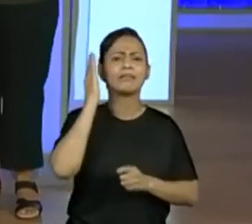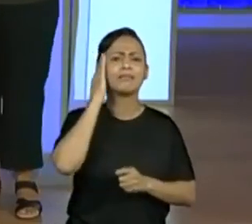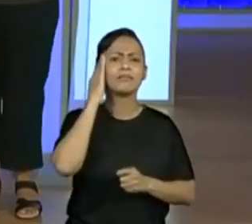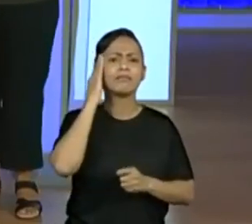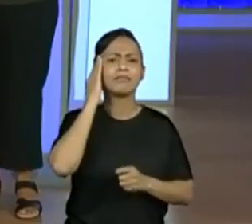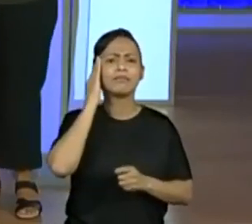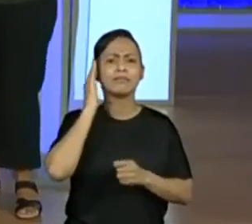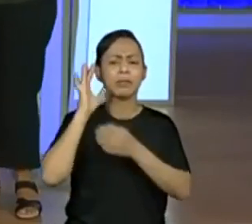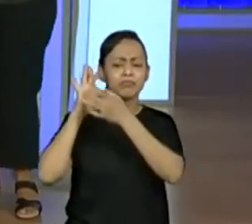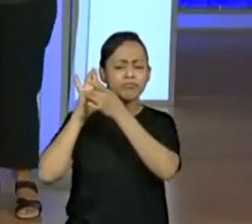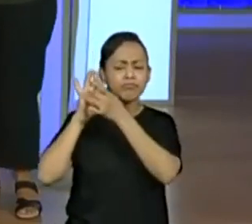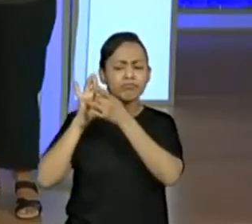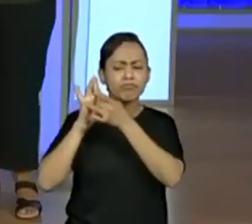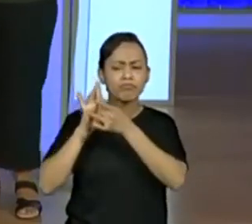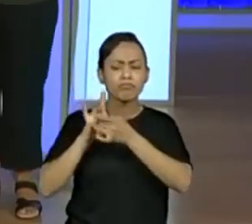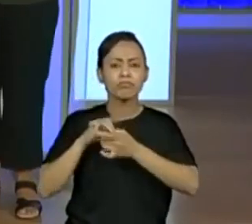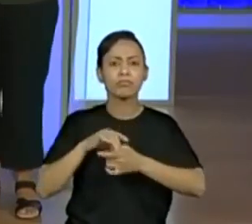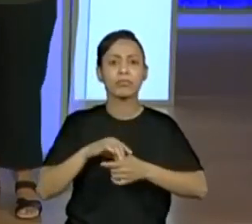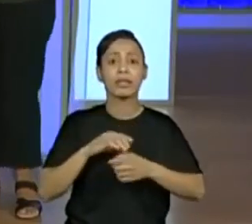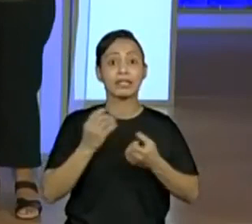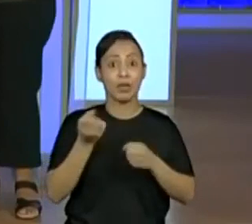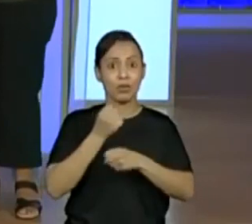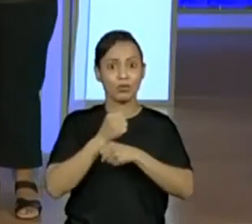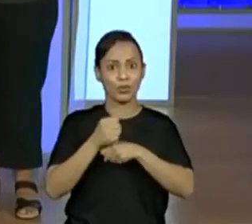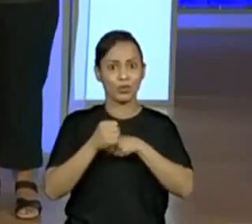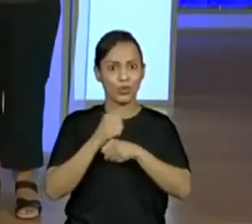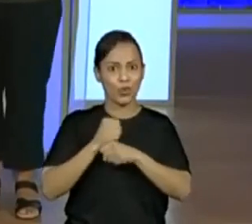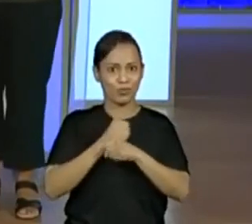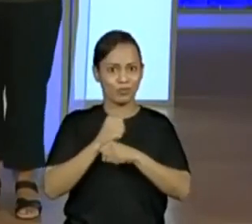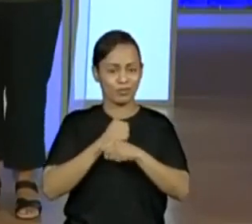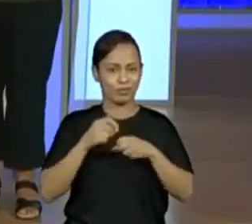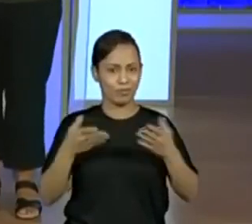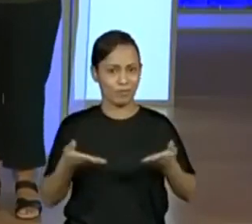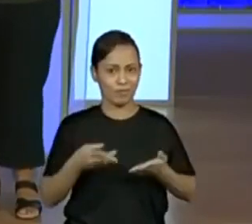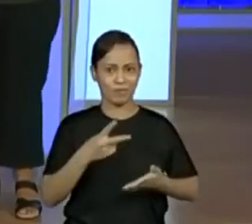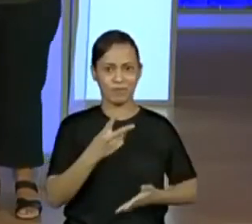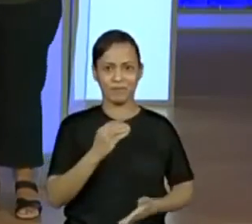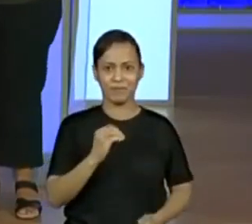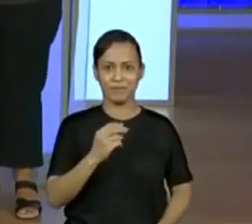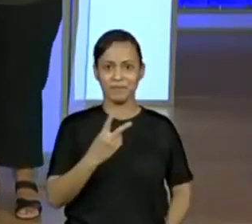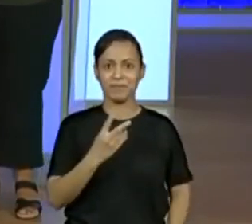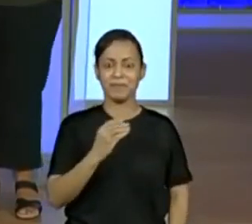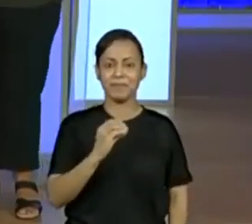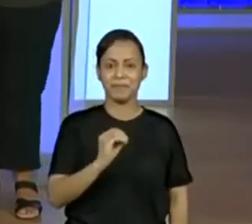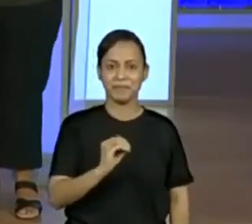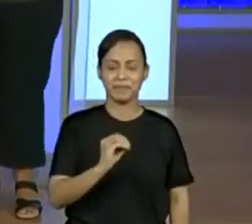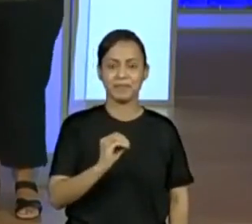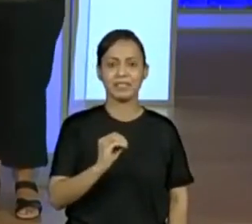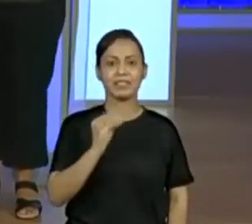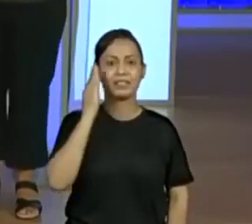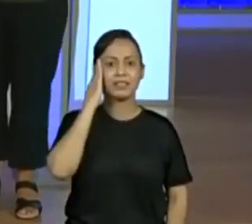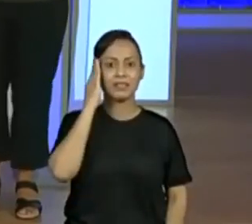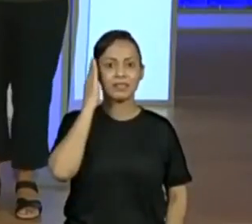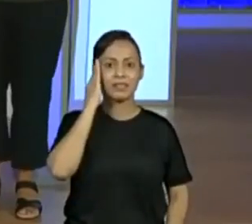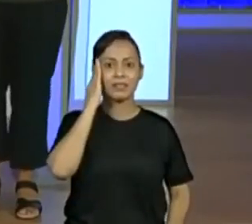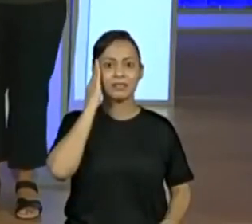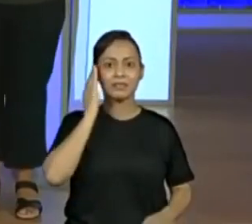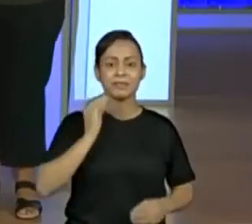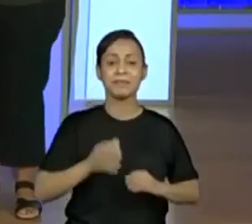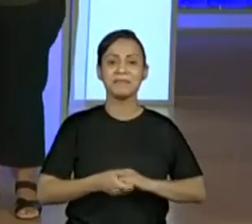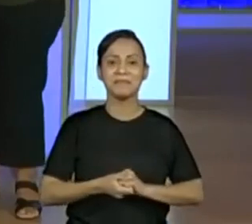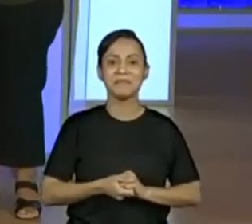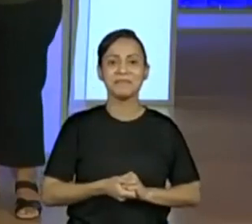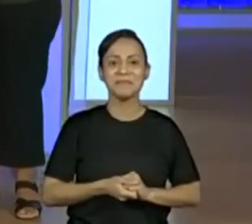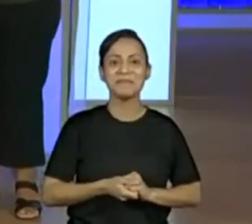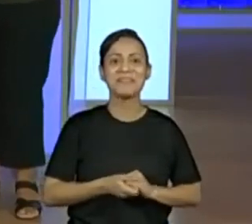sabe. Sim. Então, eu tenho certeza que 2020, que é o ano que nós estamos, é um número bem mais fácil, porque eles têm relação com esse número,